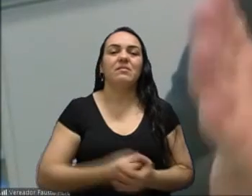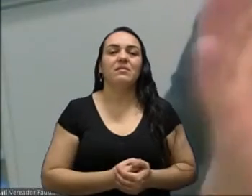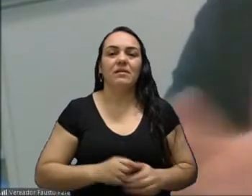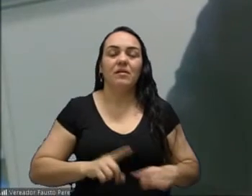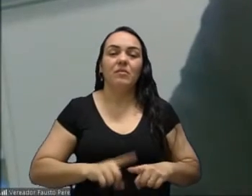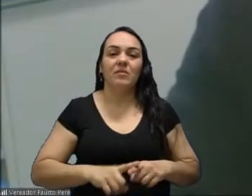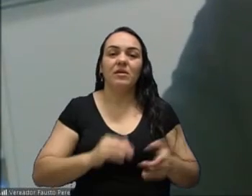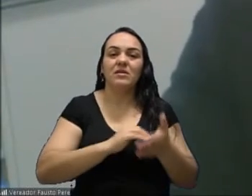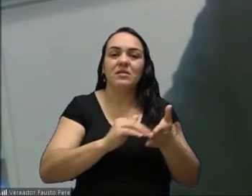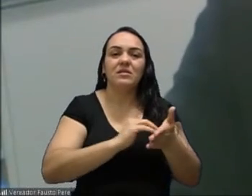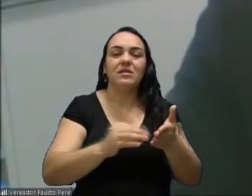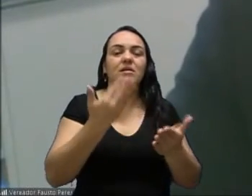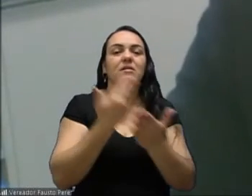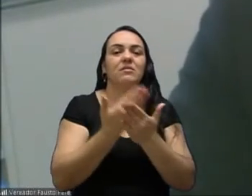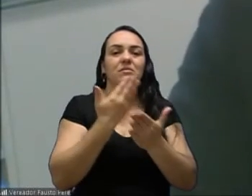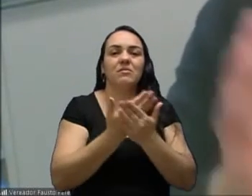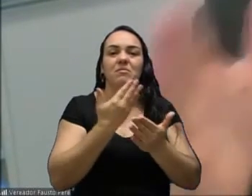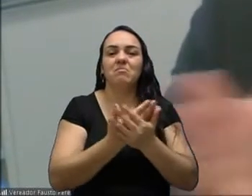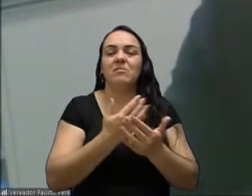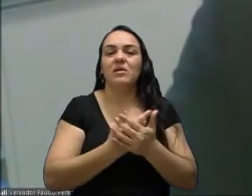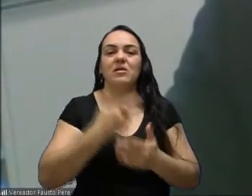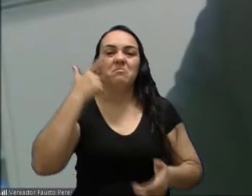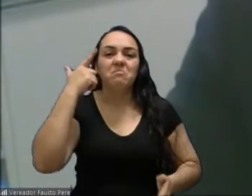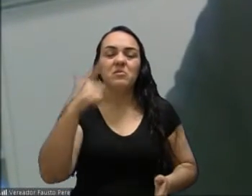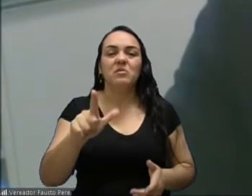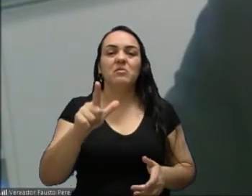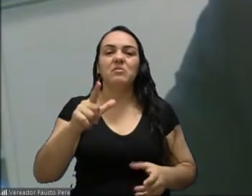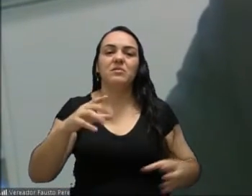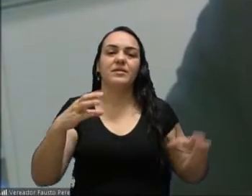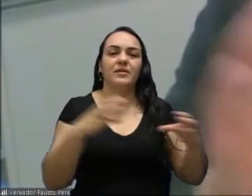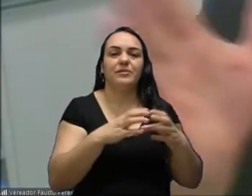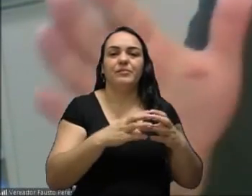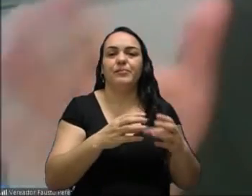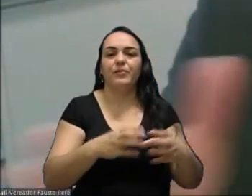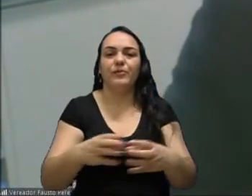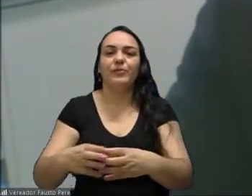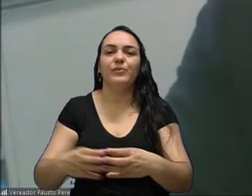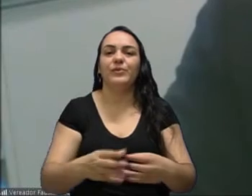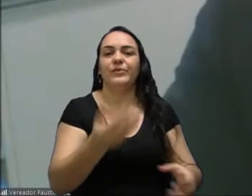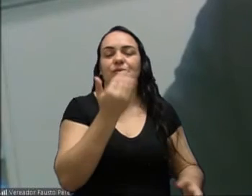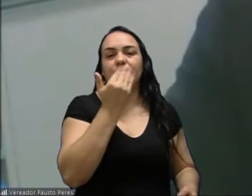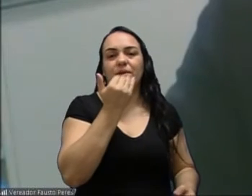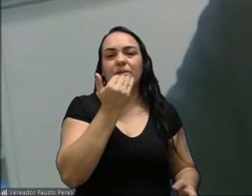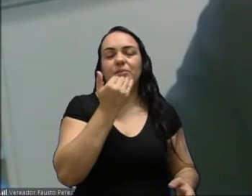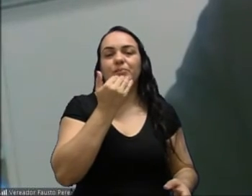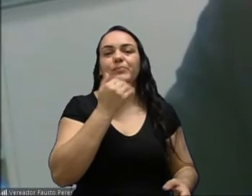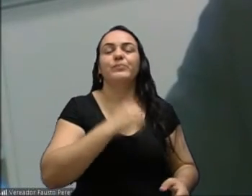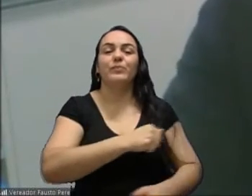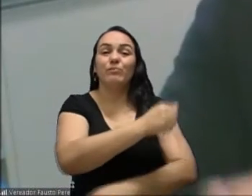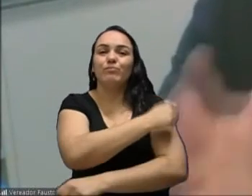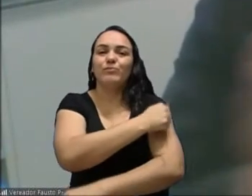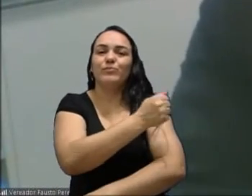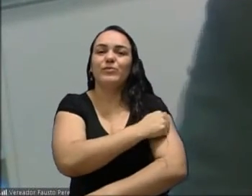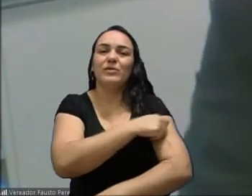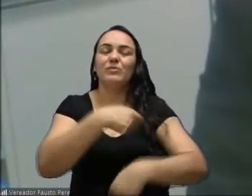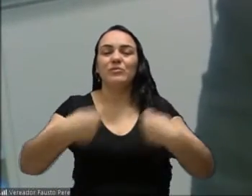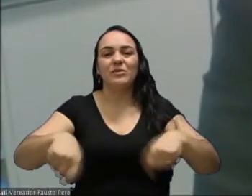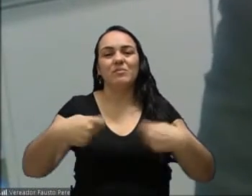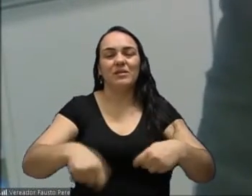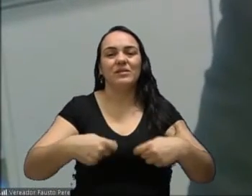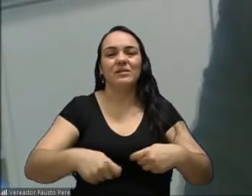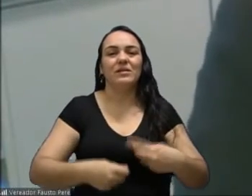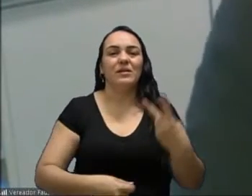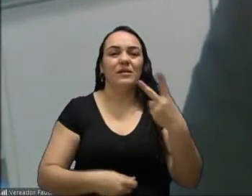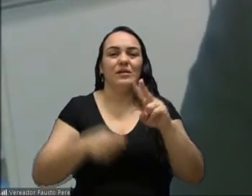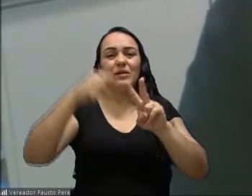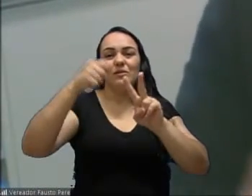porque até agora não conseguiu fazer o kit alimentação para os alunos da rede municipal já são praticamente